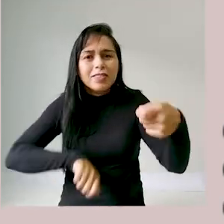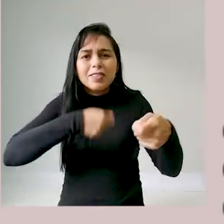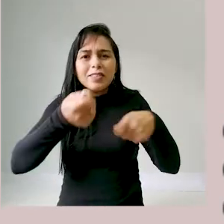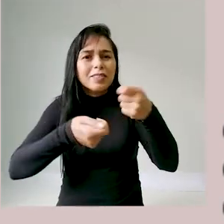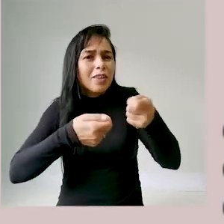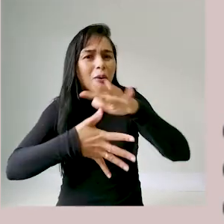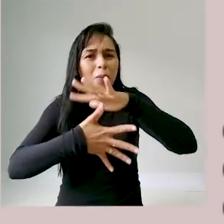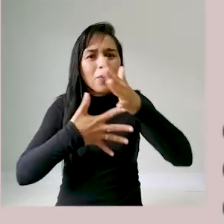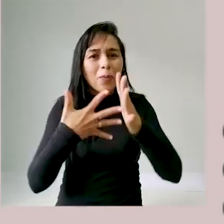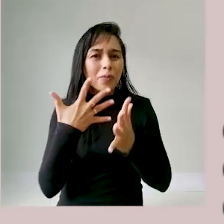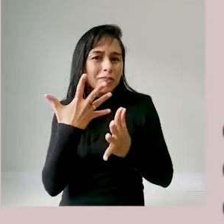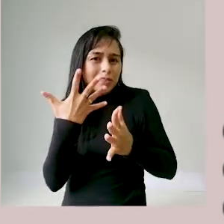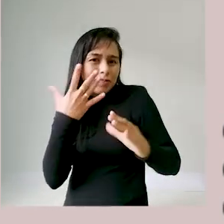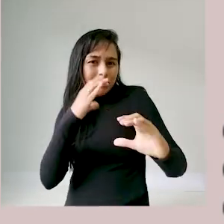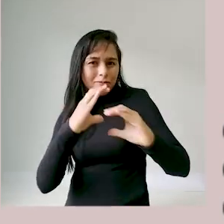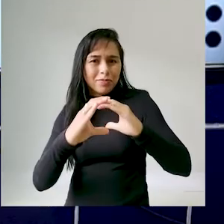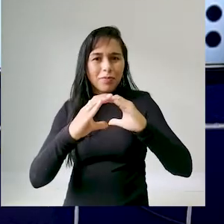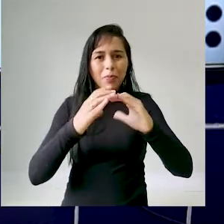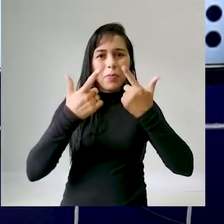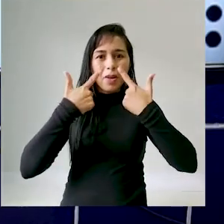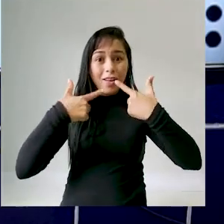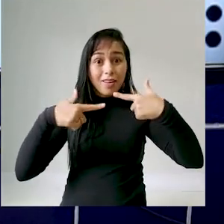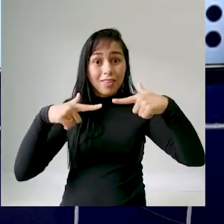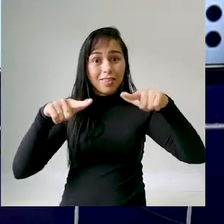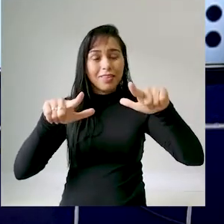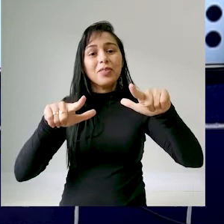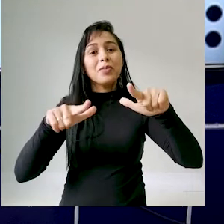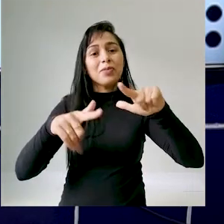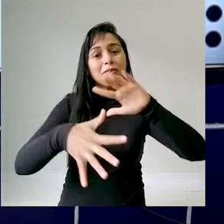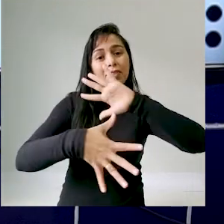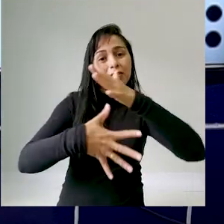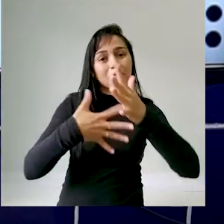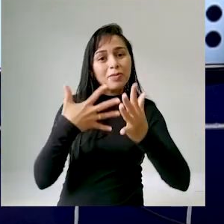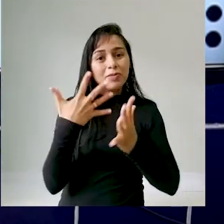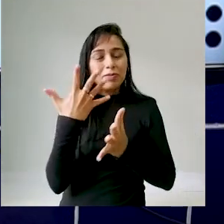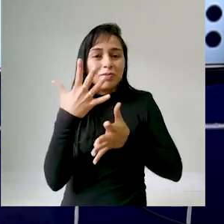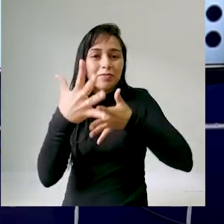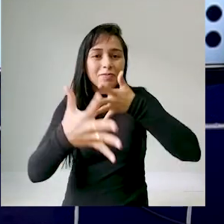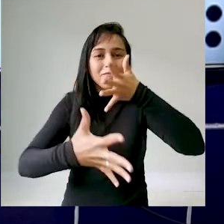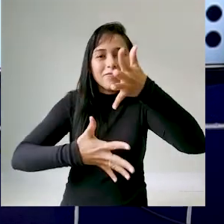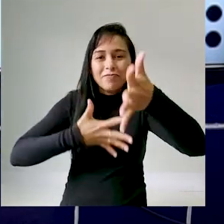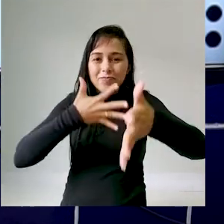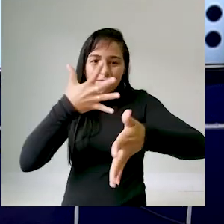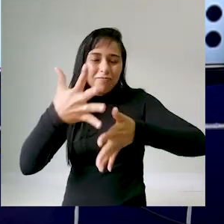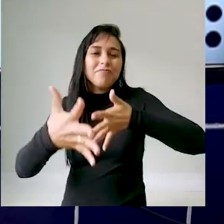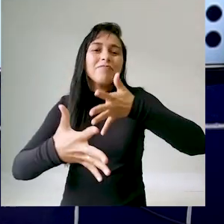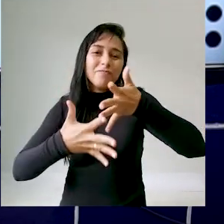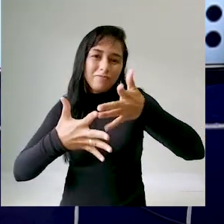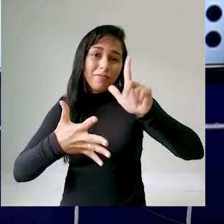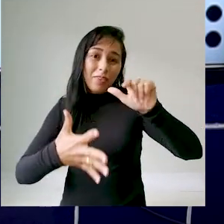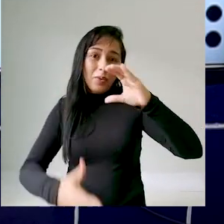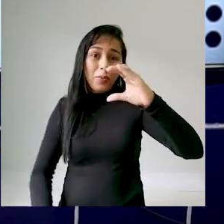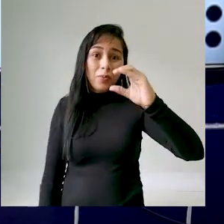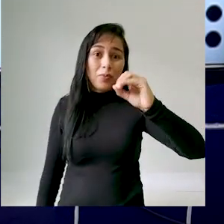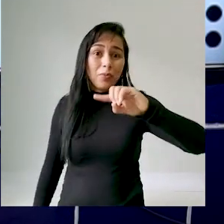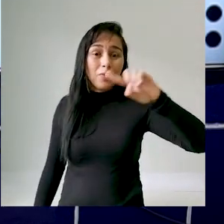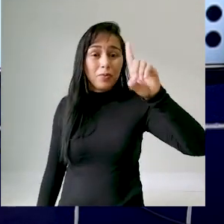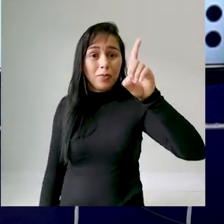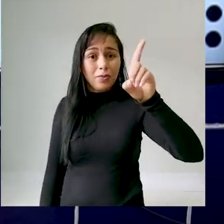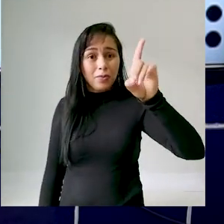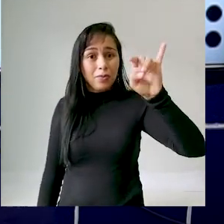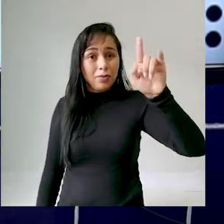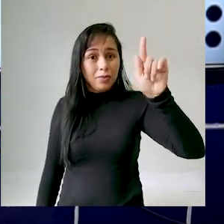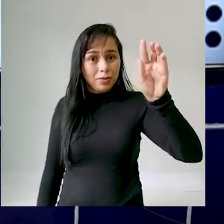código como nosso idioma. Estou falando com vocês, estou transmitindo essa mensagem por meio deste código que é a